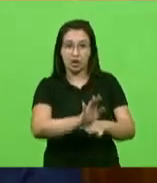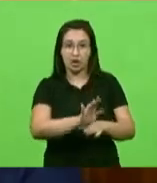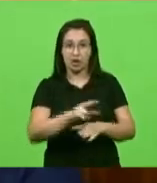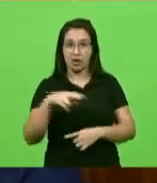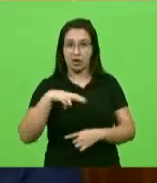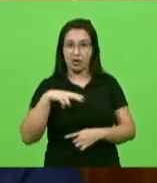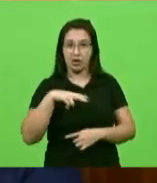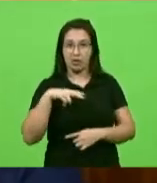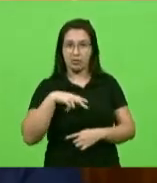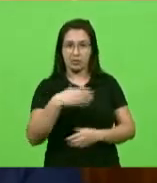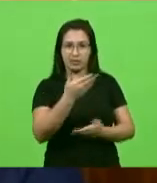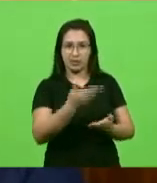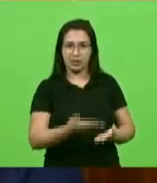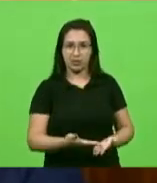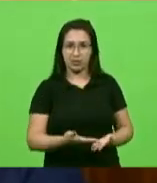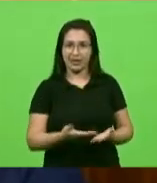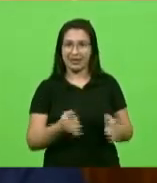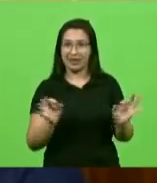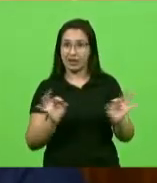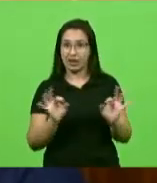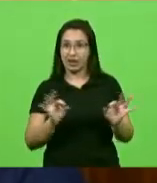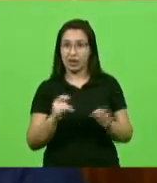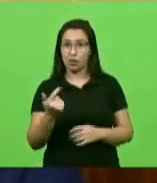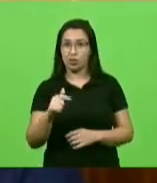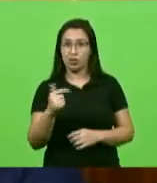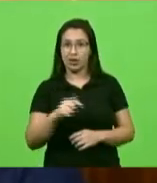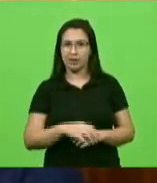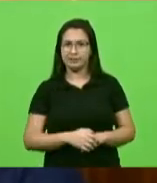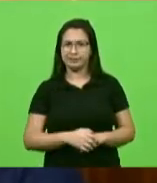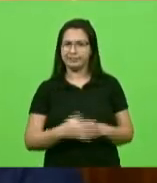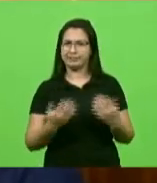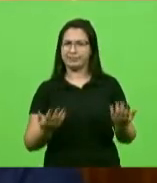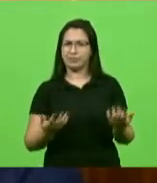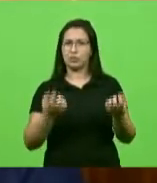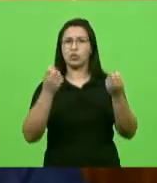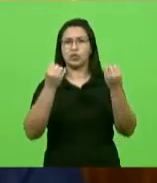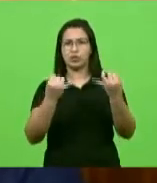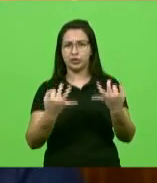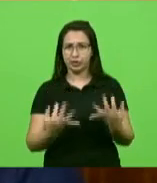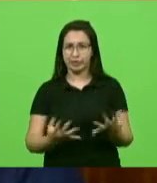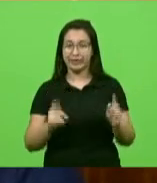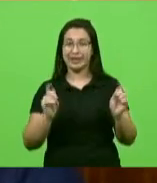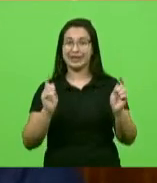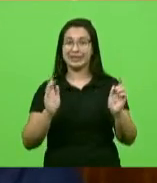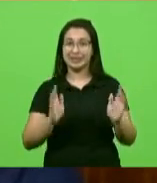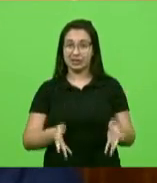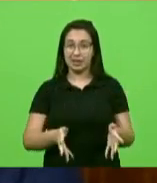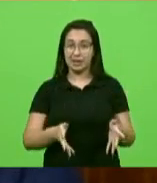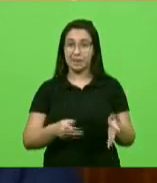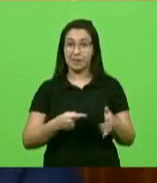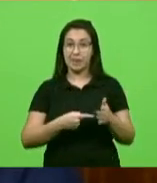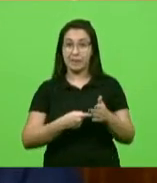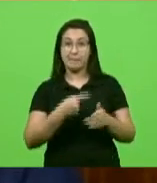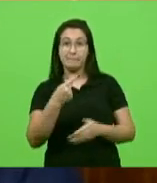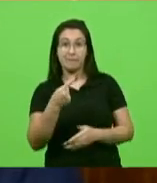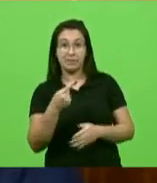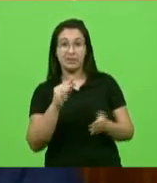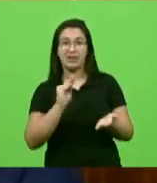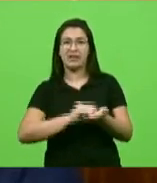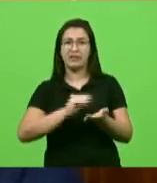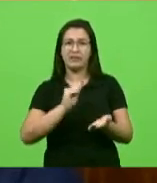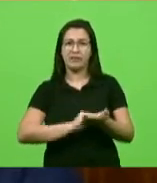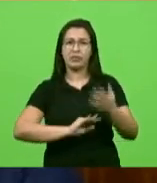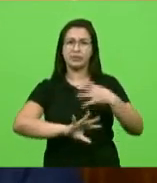Fecha aspas. As frases são autoexplicativas. A primeira demonstra a total falta de empatia